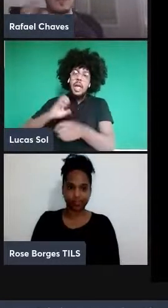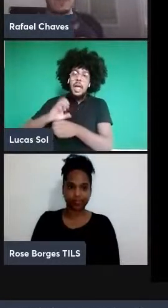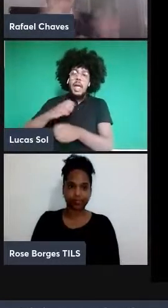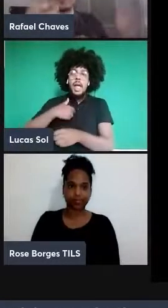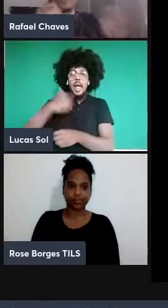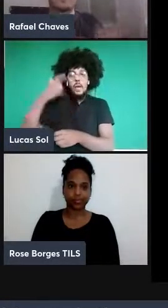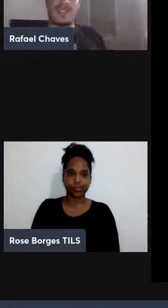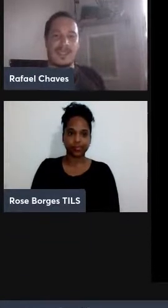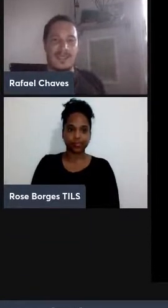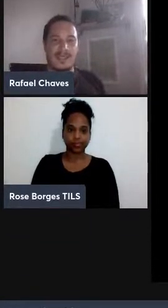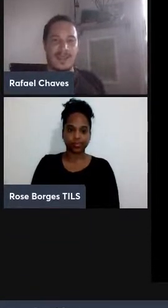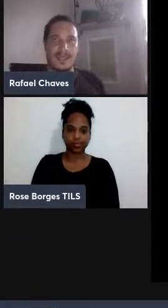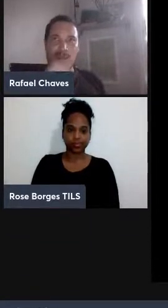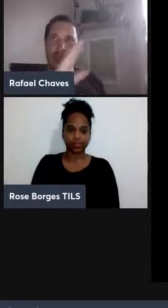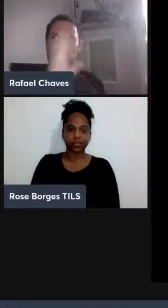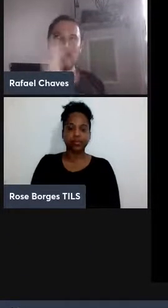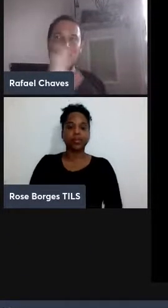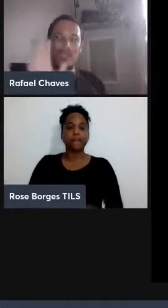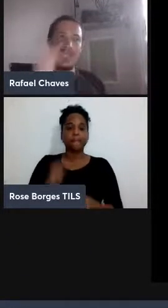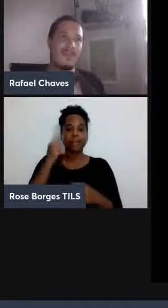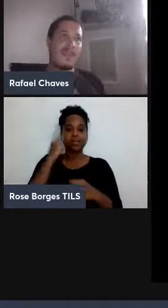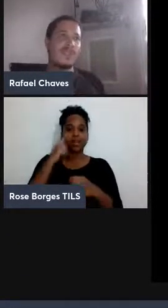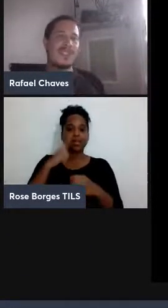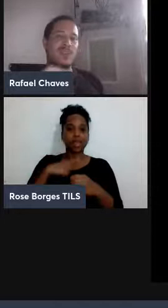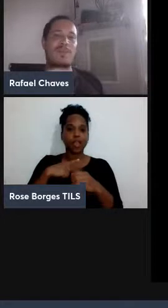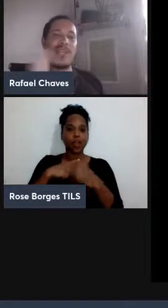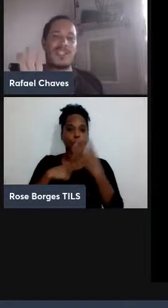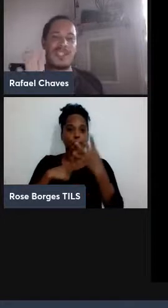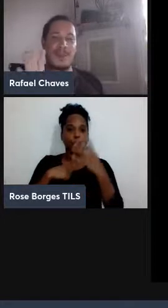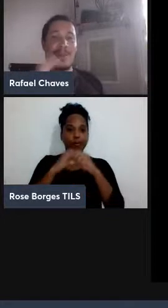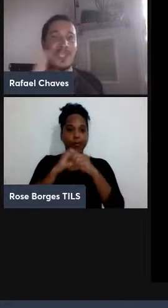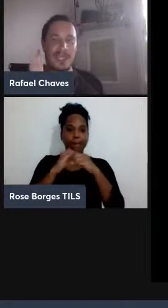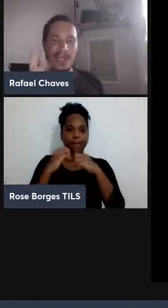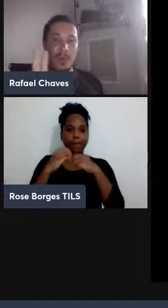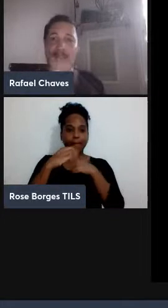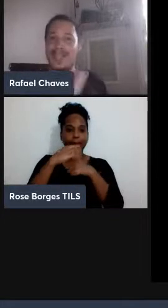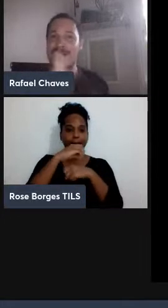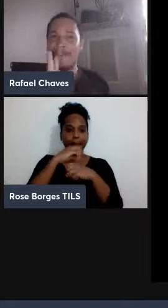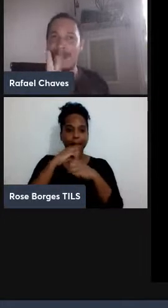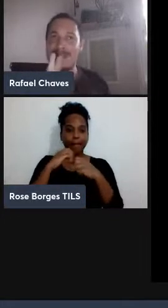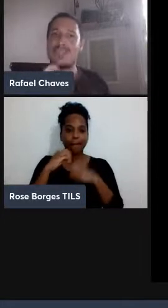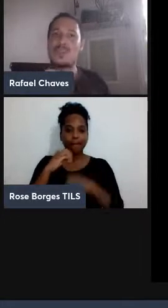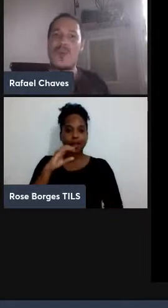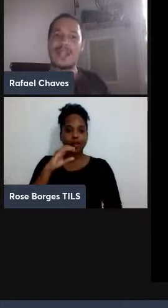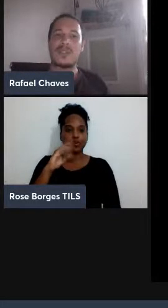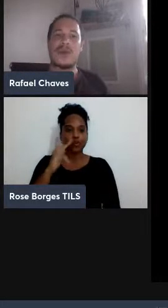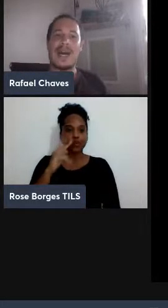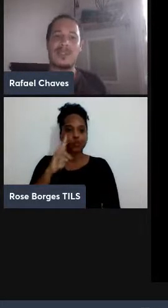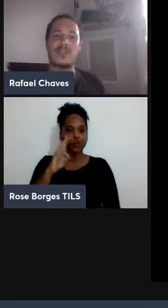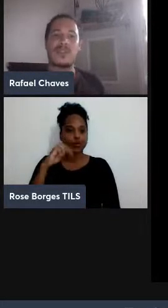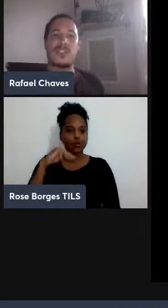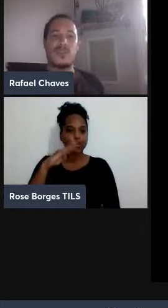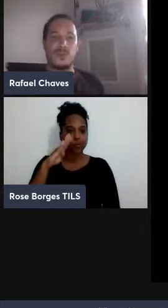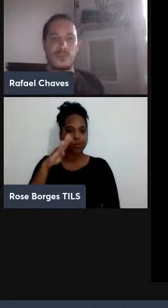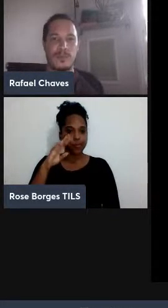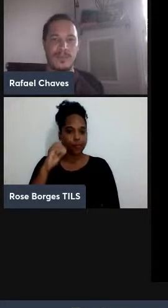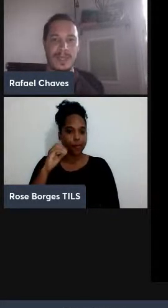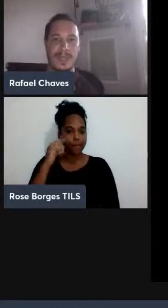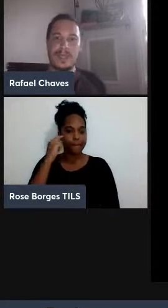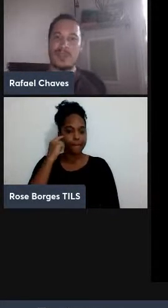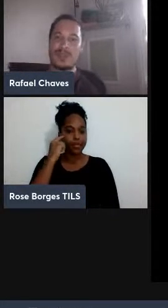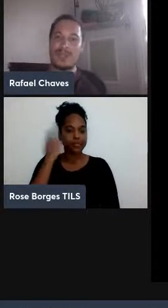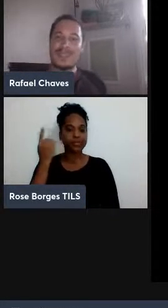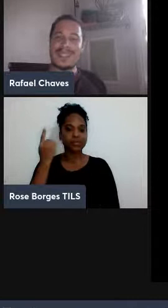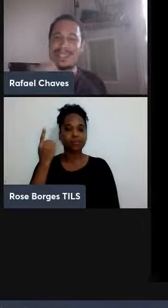chumbo emaranhados entre si então eu estou tentando descrever o estado mais geral de apenas quatro átomos de chumbo